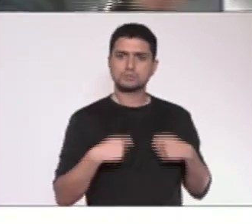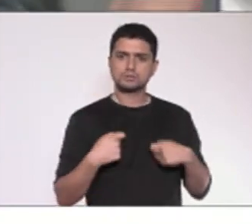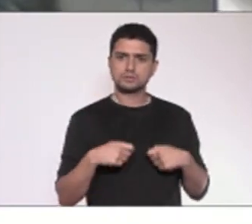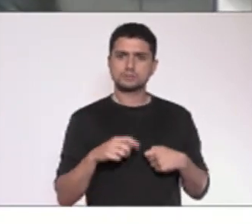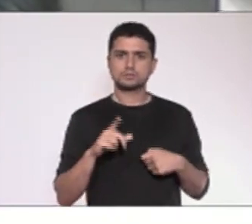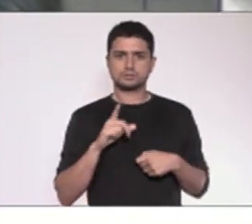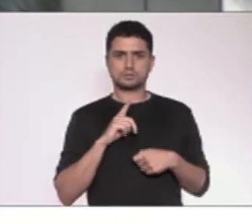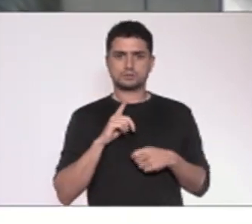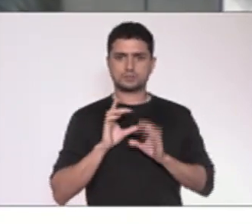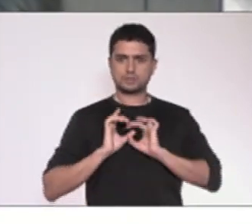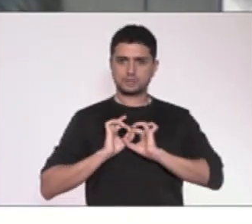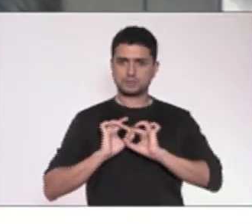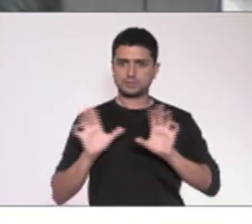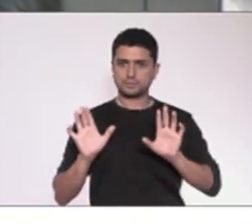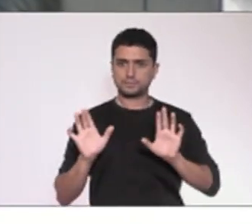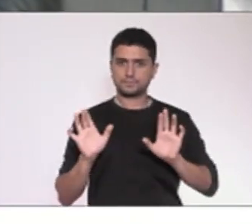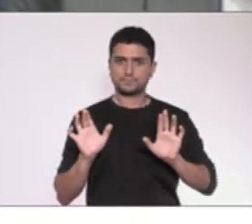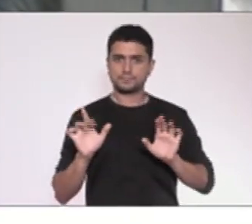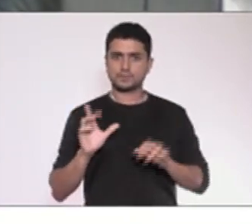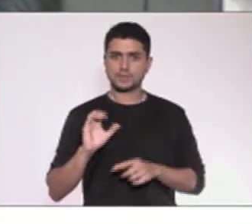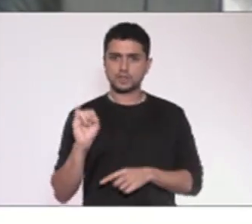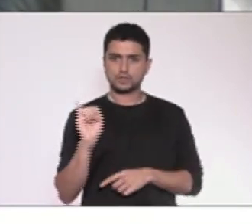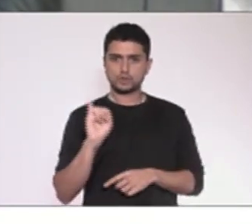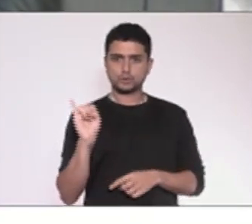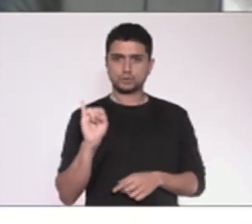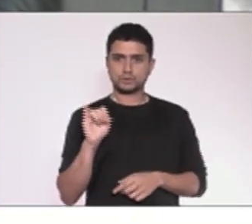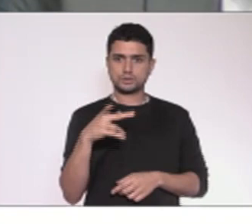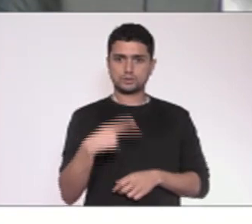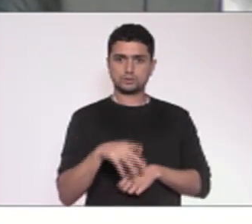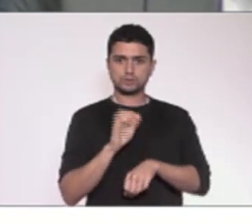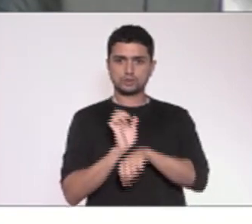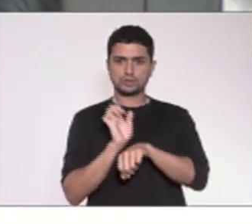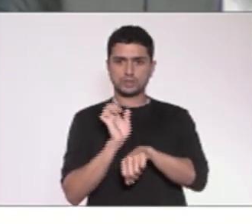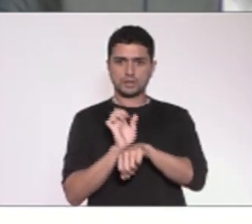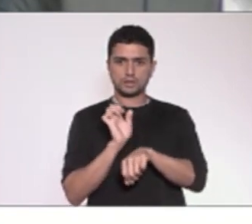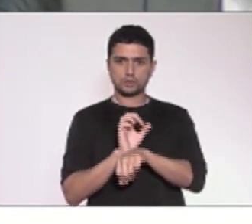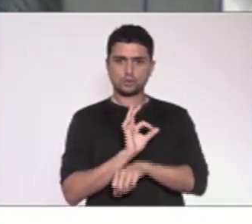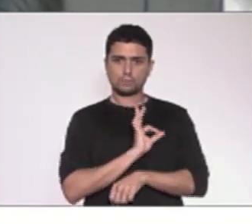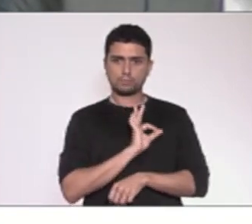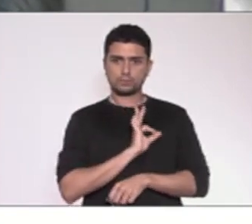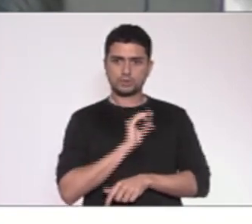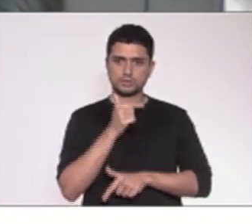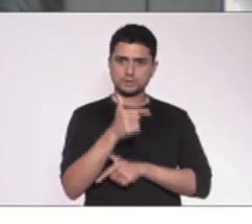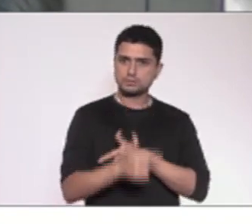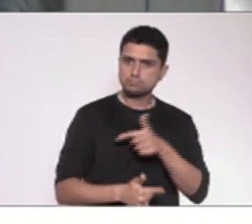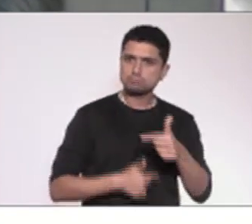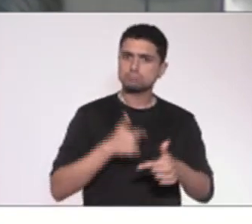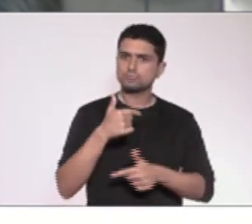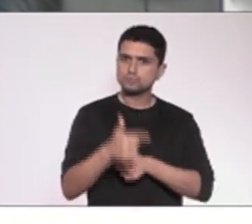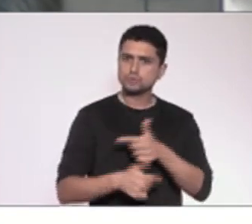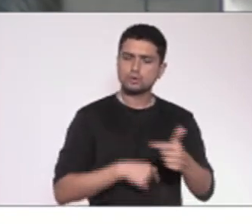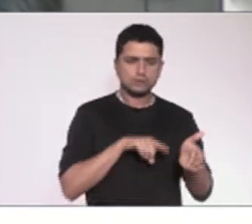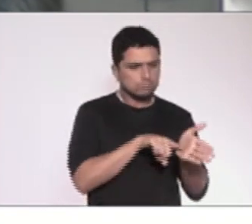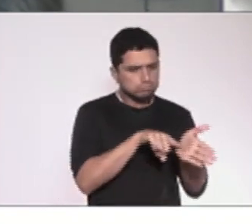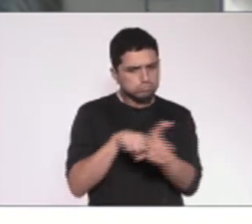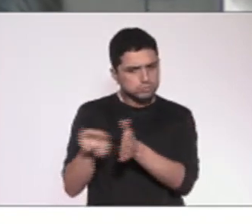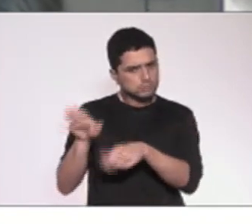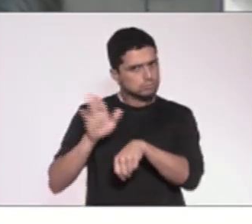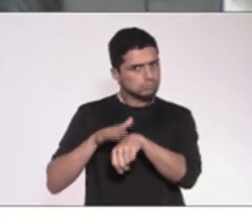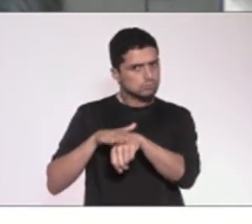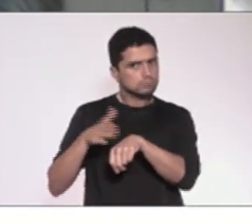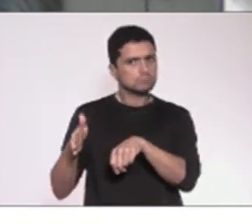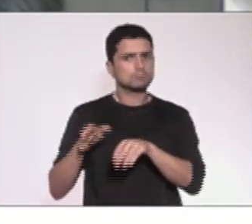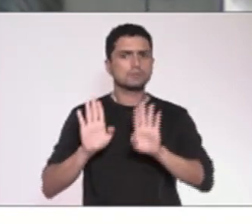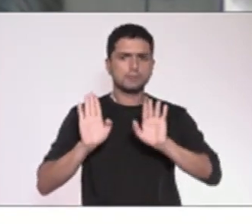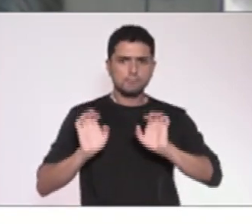sinalização, governador, que as instituições do nosso Estado funcionam funcionam muito bem e de